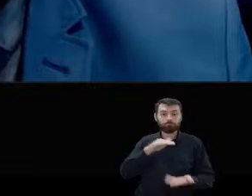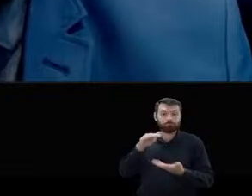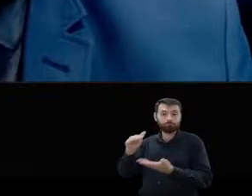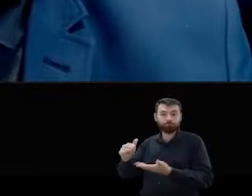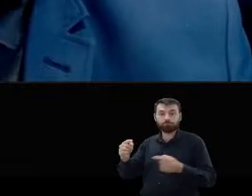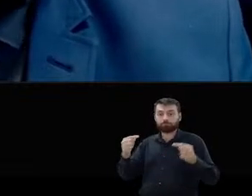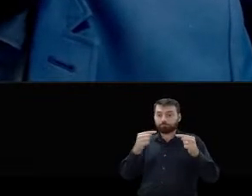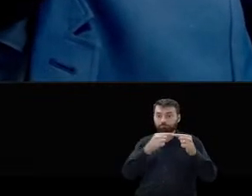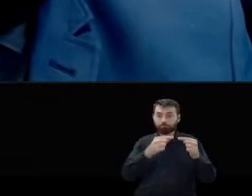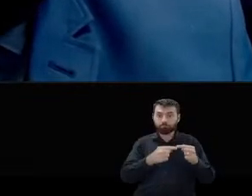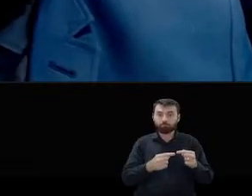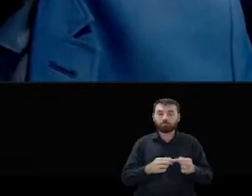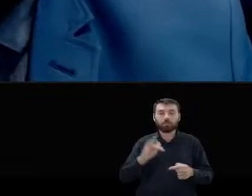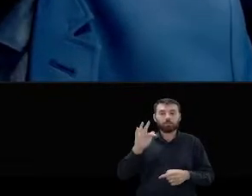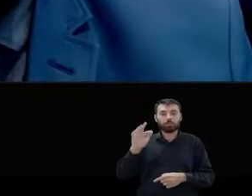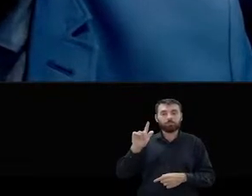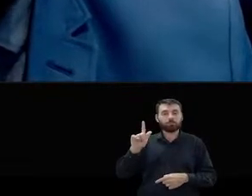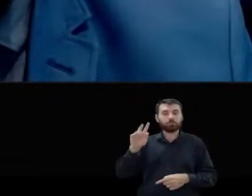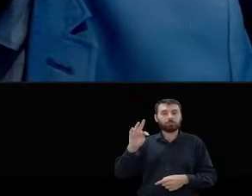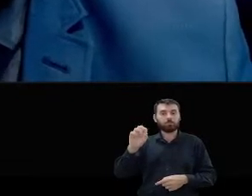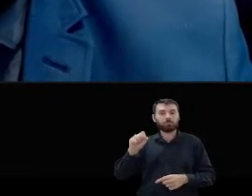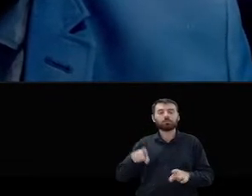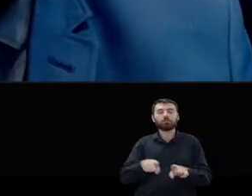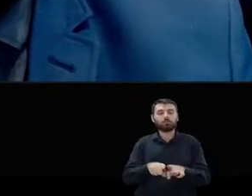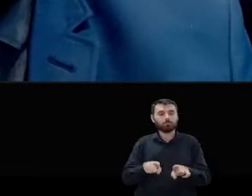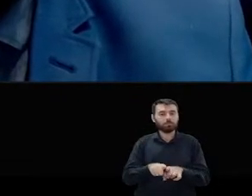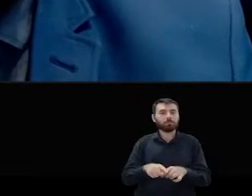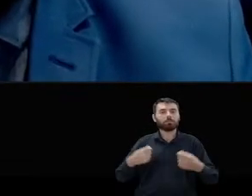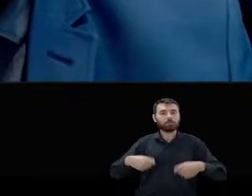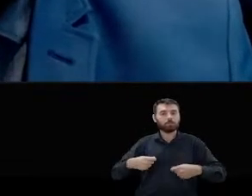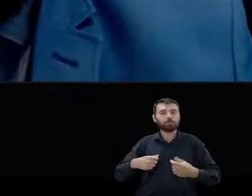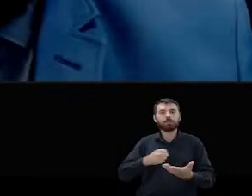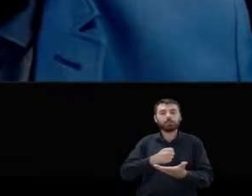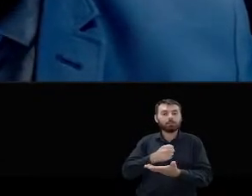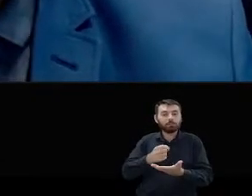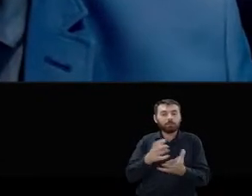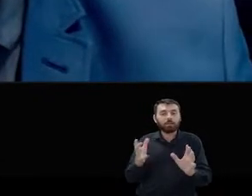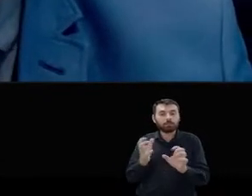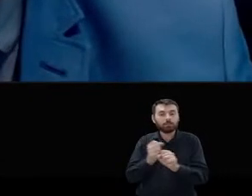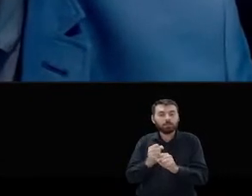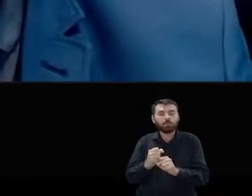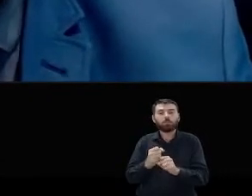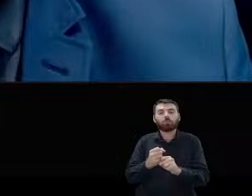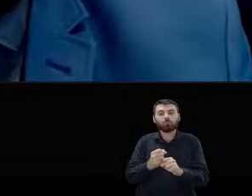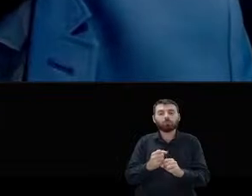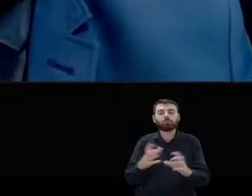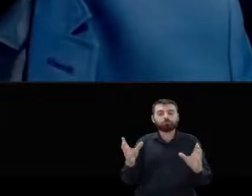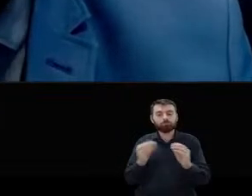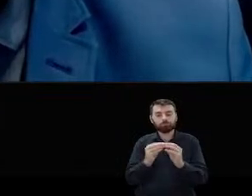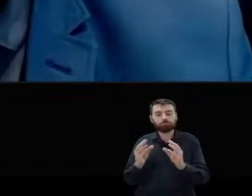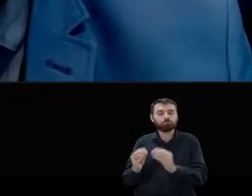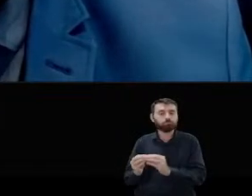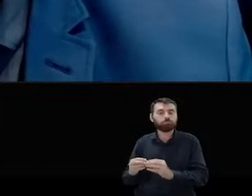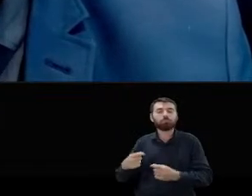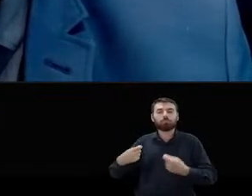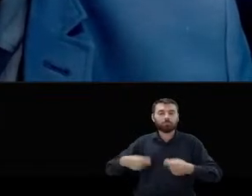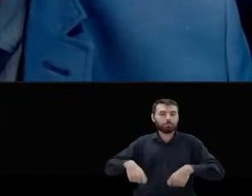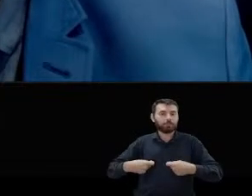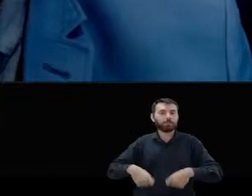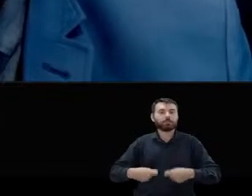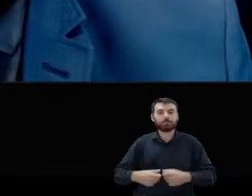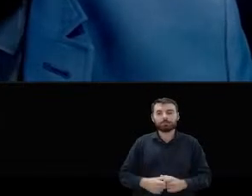reflexas, o FGTS tem que levar em conta também, na sua base de cálculo, esse reflexo dessas verbas, né, na